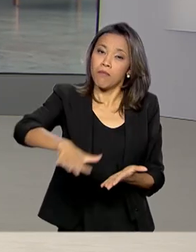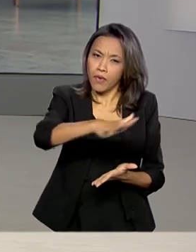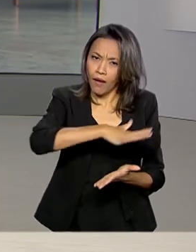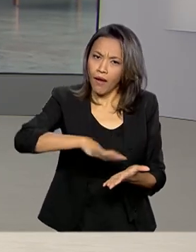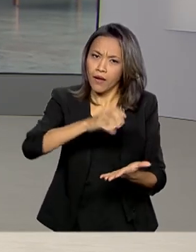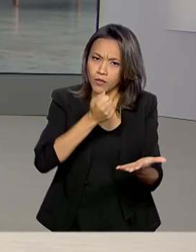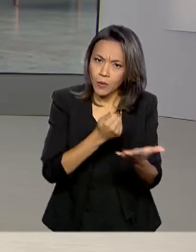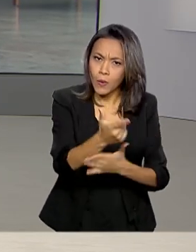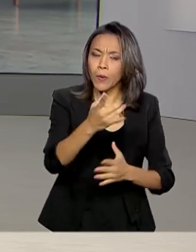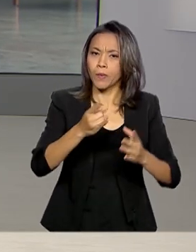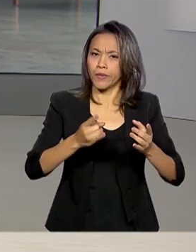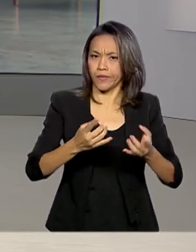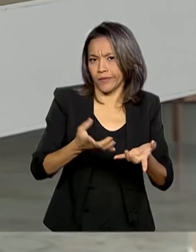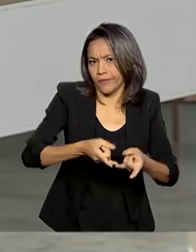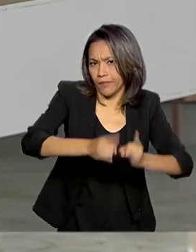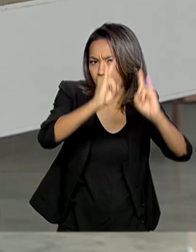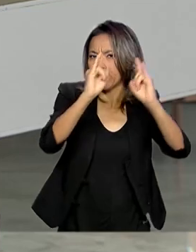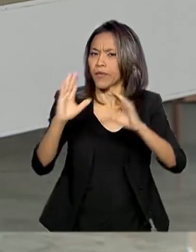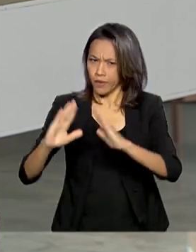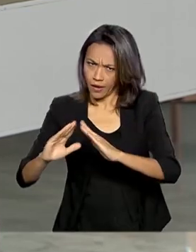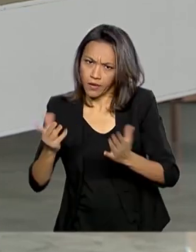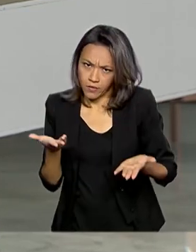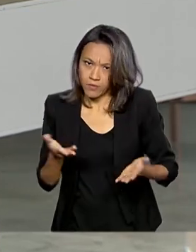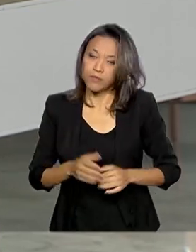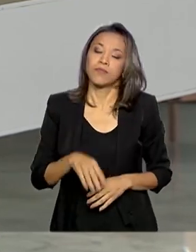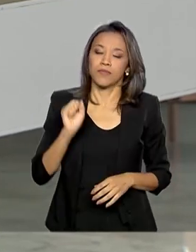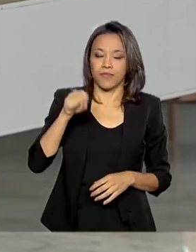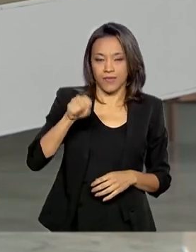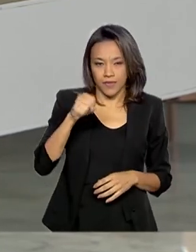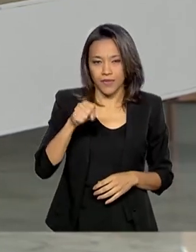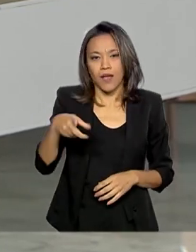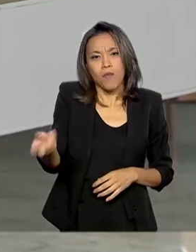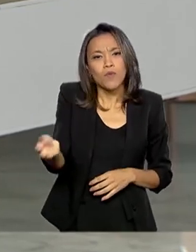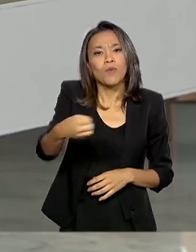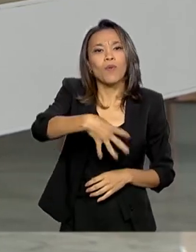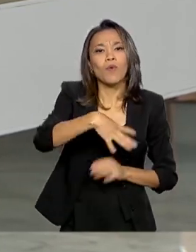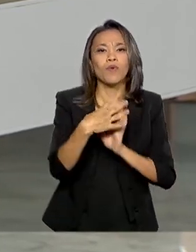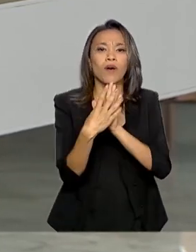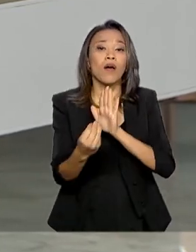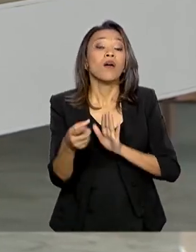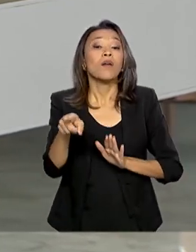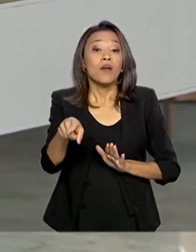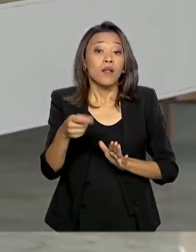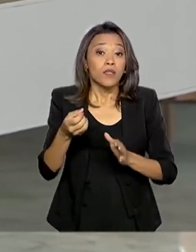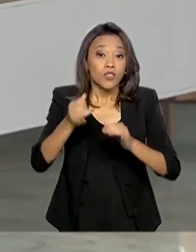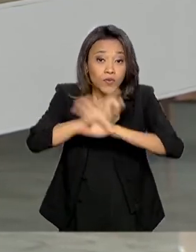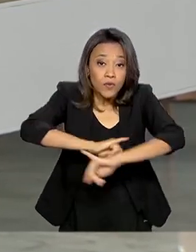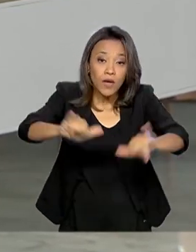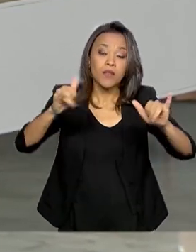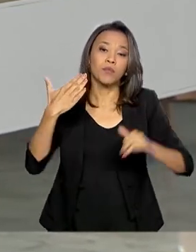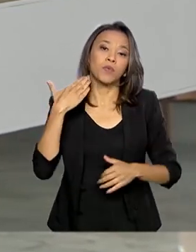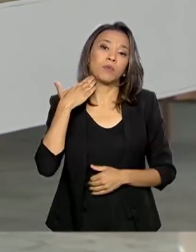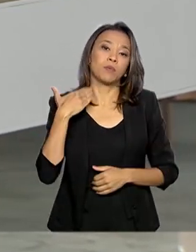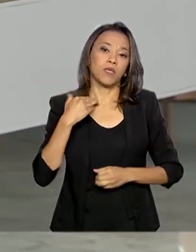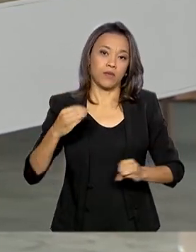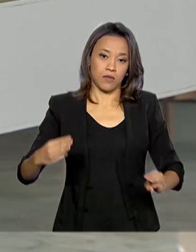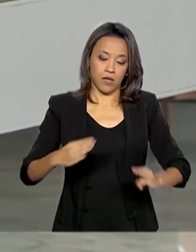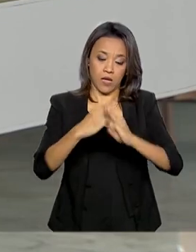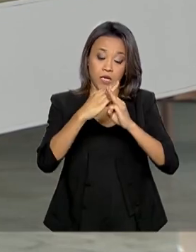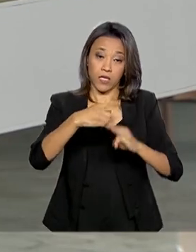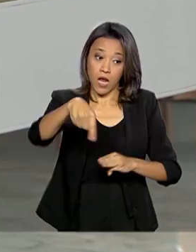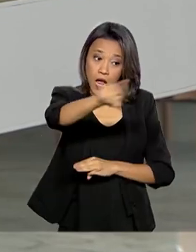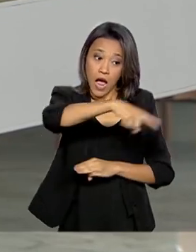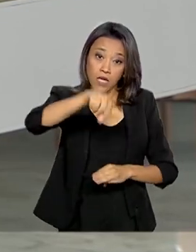É isso mesmo, Renata. É uma nova linha de crédito imobiliário lançada pela Caixa Econômica Federal em que os